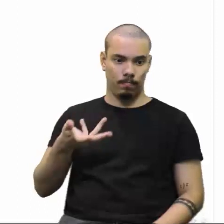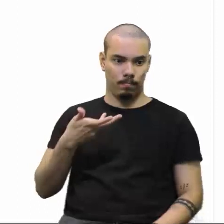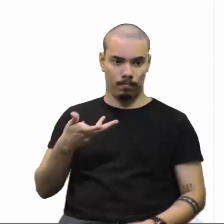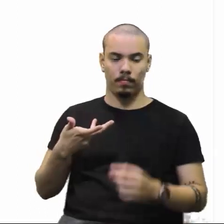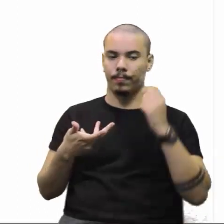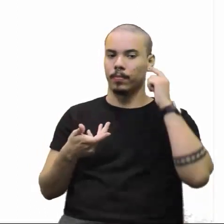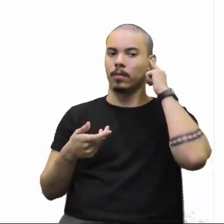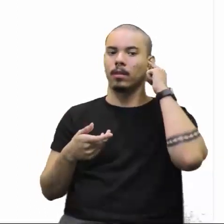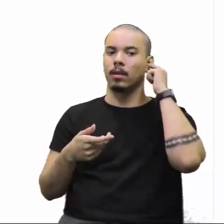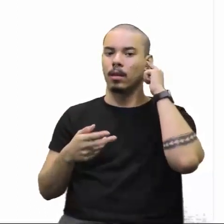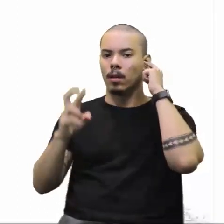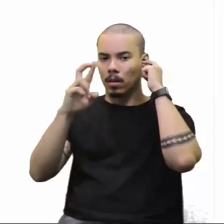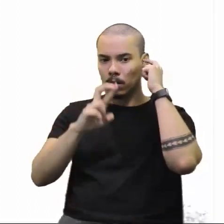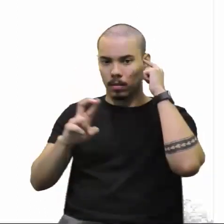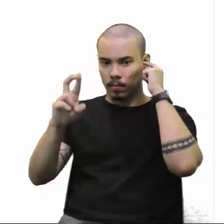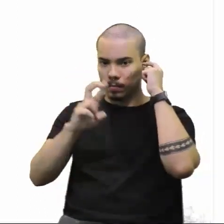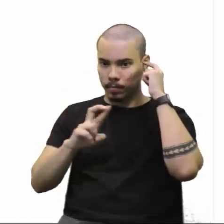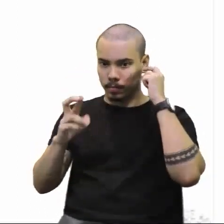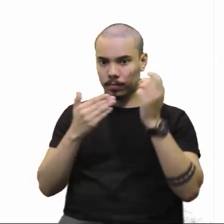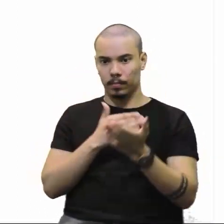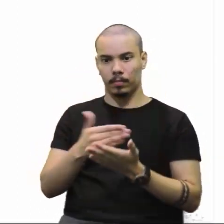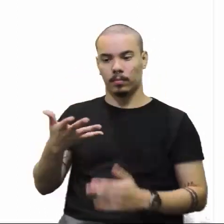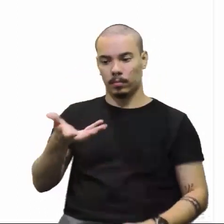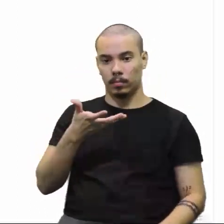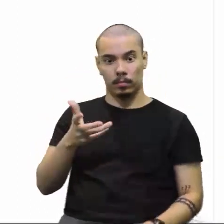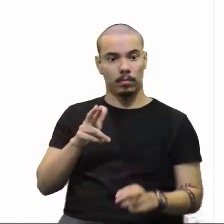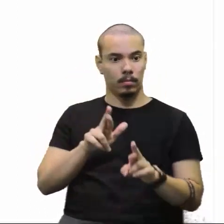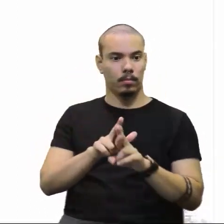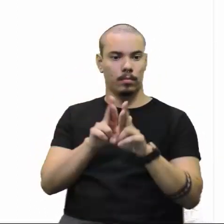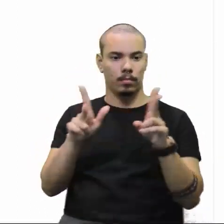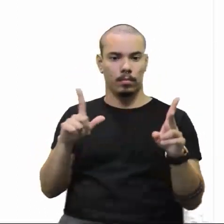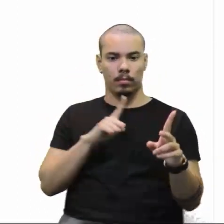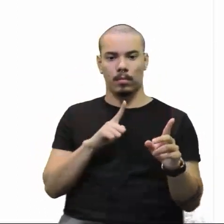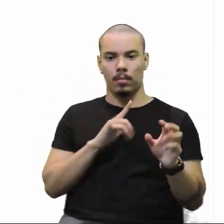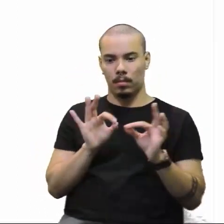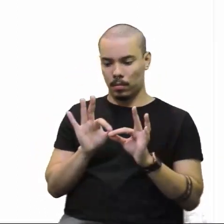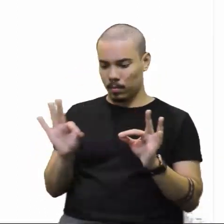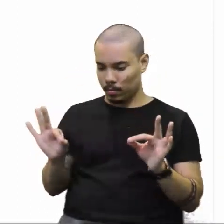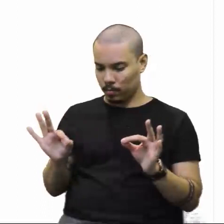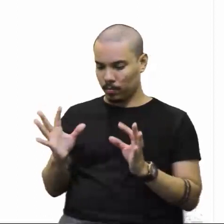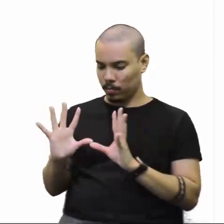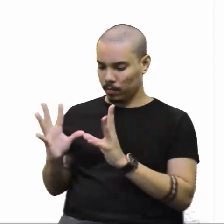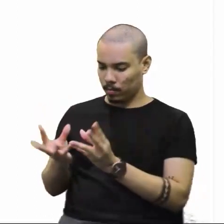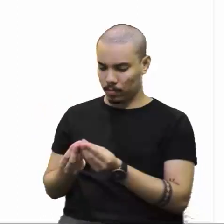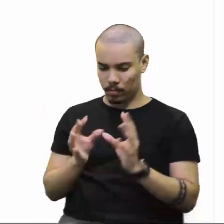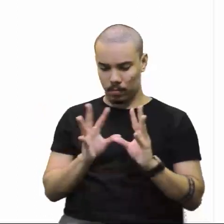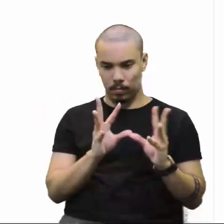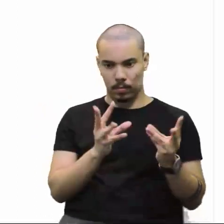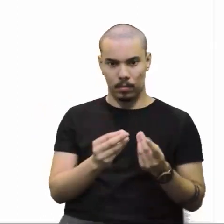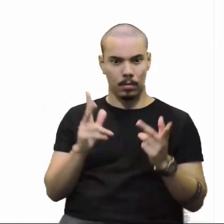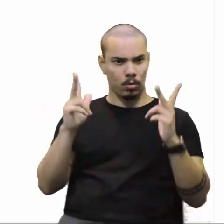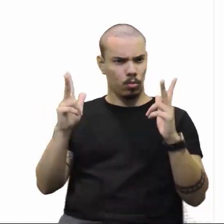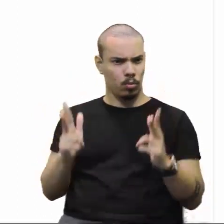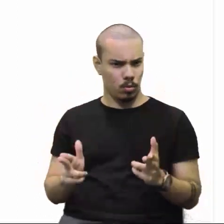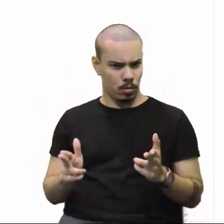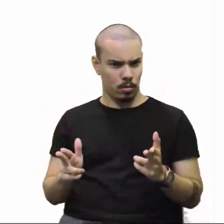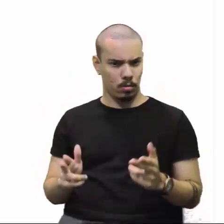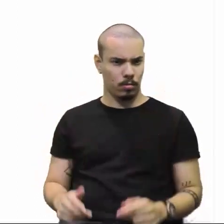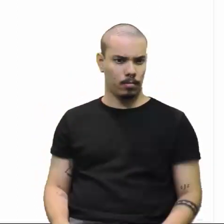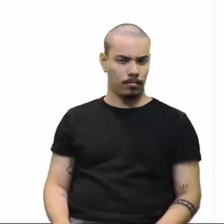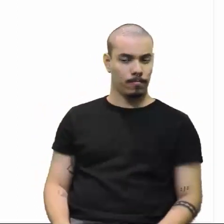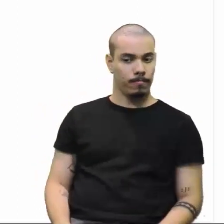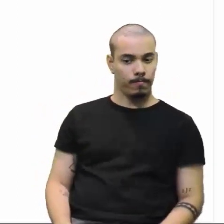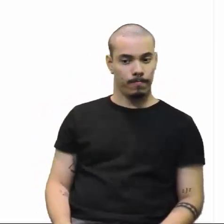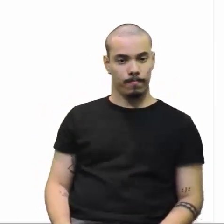Observadores e referenciais inerciais diferentes medem a mesma aceleração para o movimento de uma